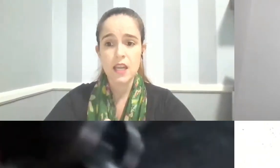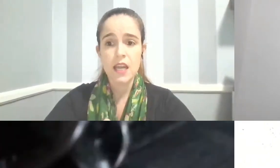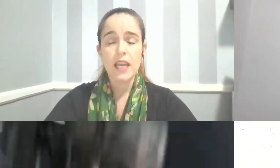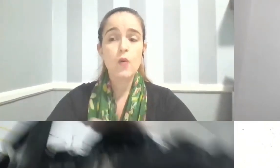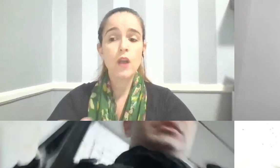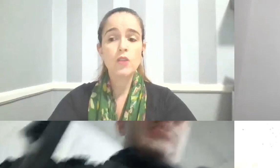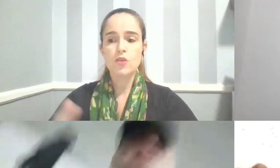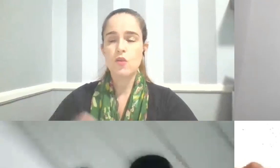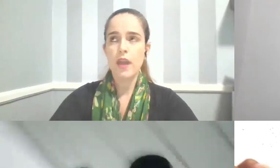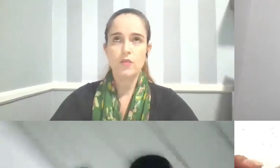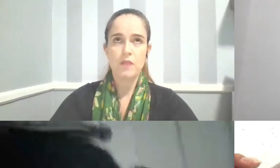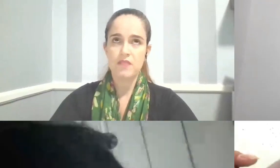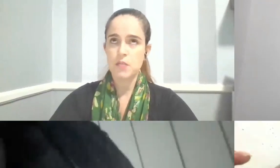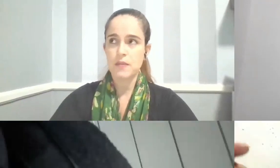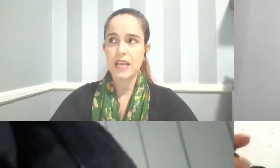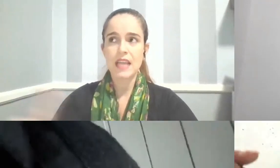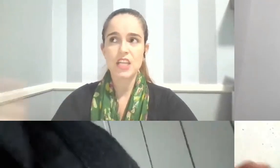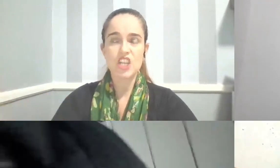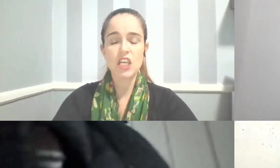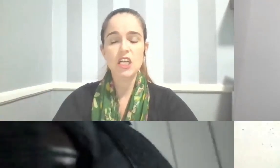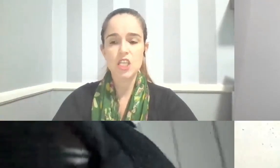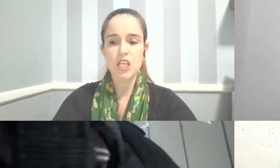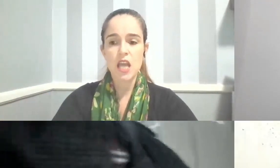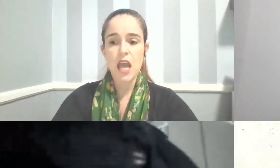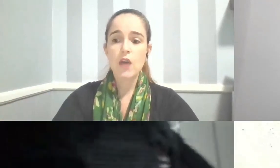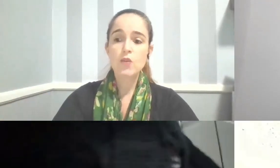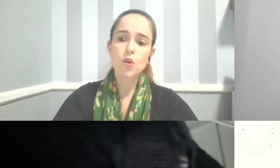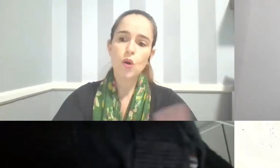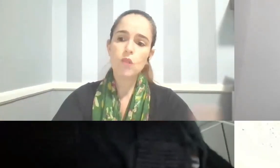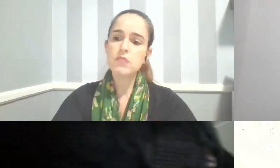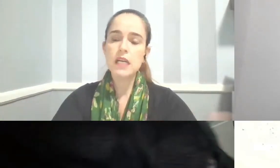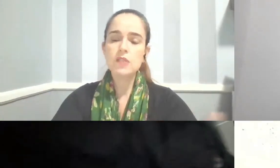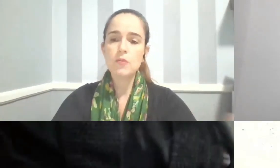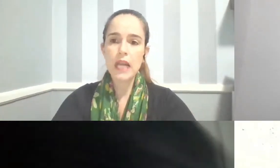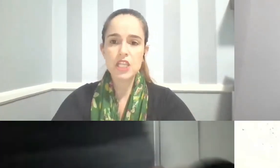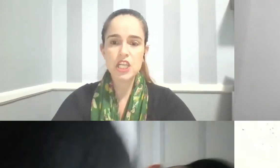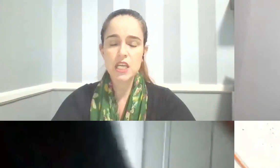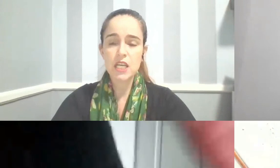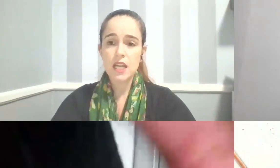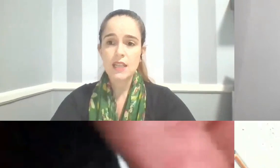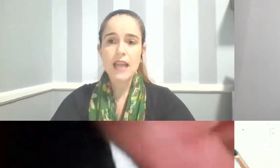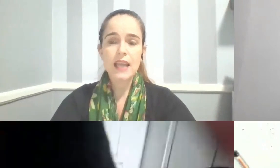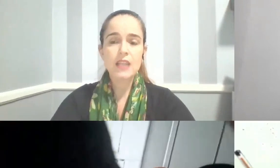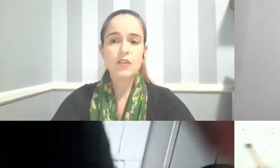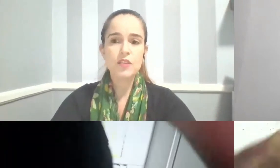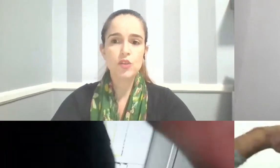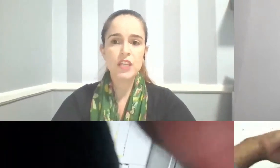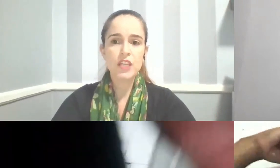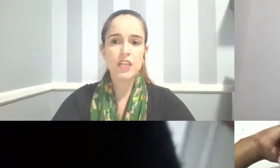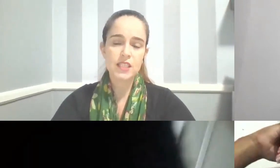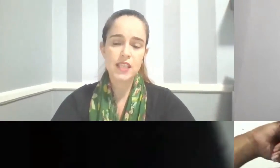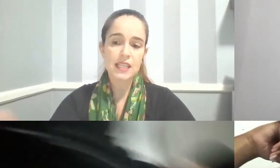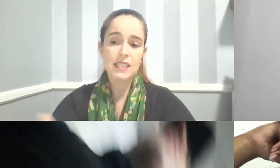feridas. Enquanto eu estou socorrendo uma vítima que ela está distante, eu estou dando uma olhadinha naquela que eu